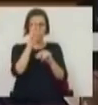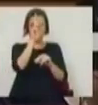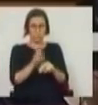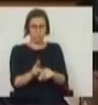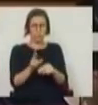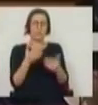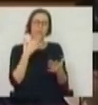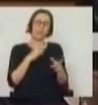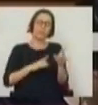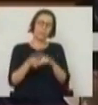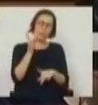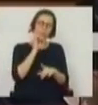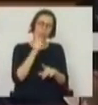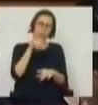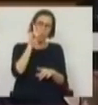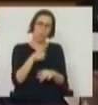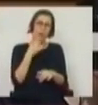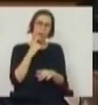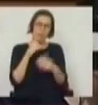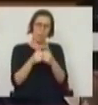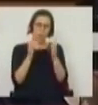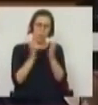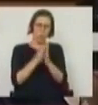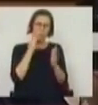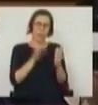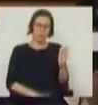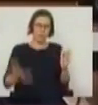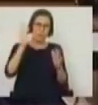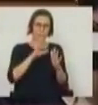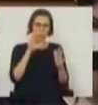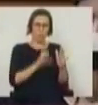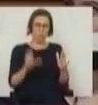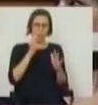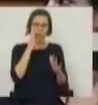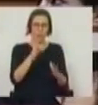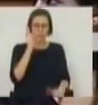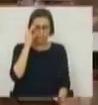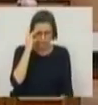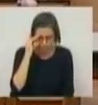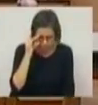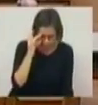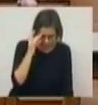do resíduo, seja o dia 1 de abril em todo o território continental. Disse.